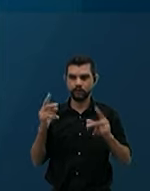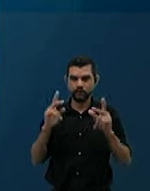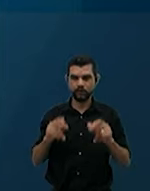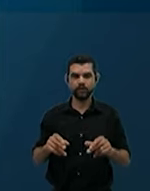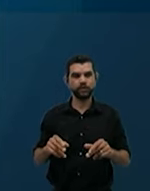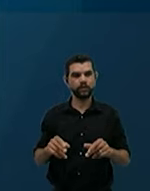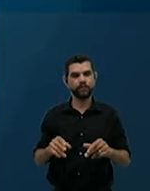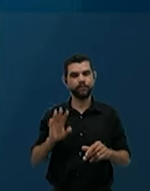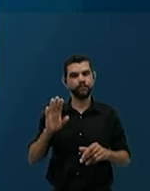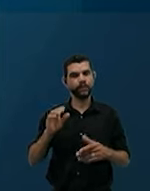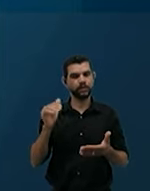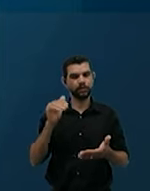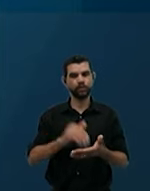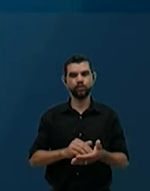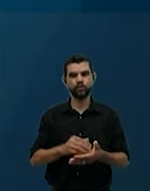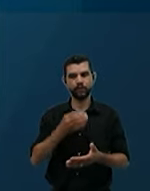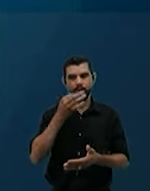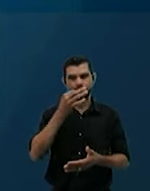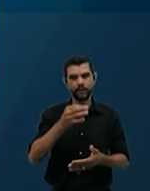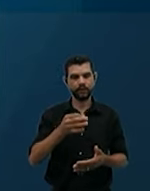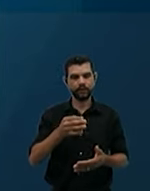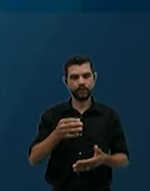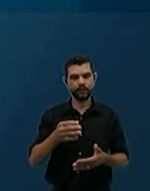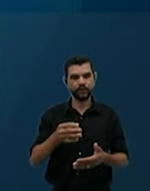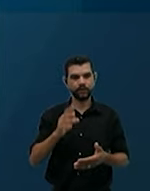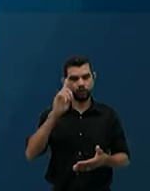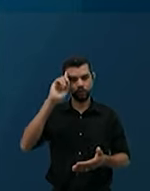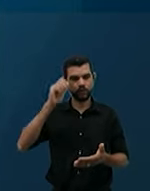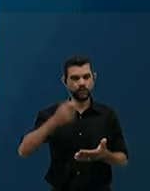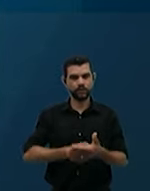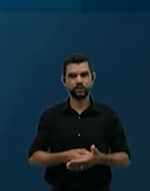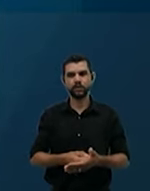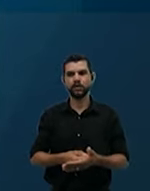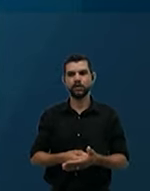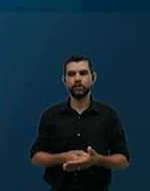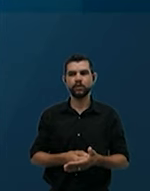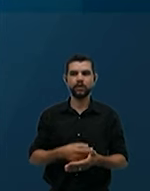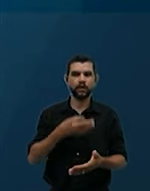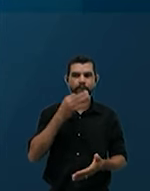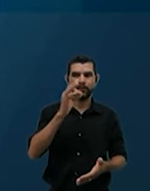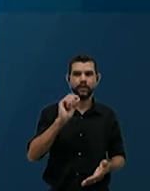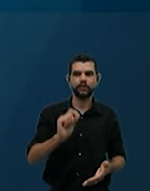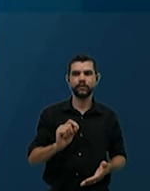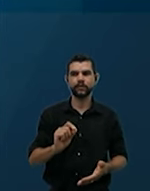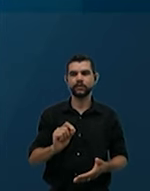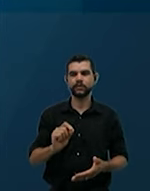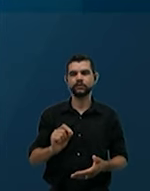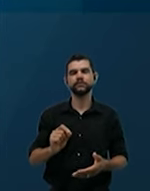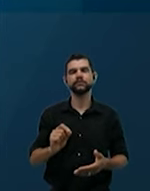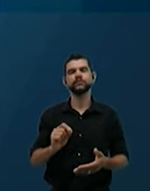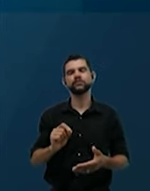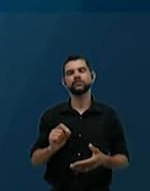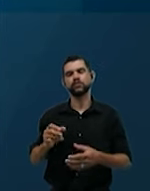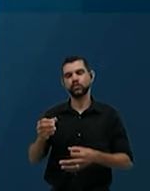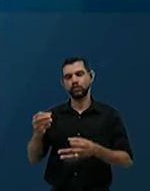dada no IRDR, em casos como esse, será a palavra do tribunal local.